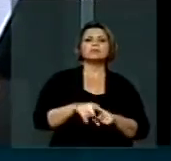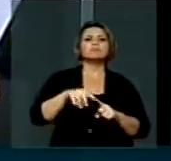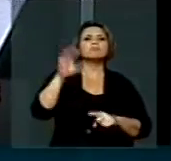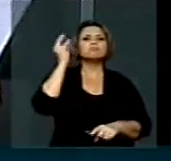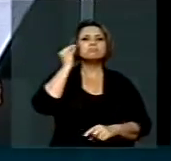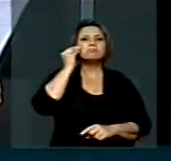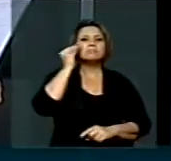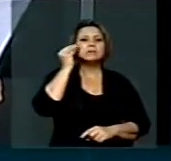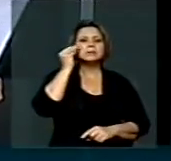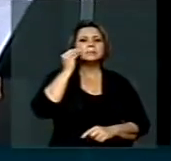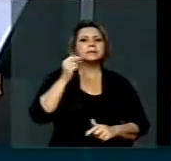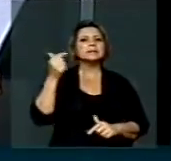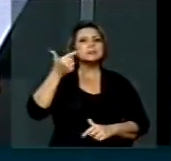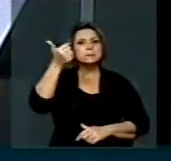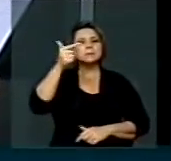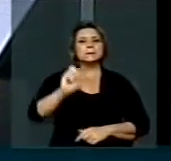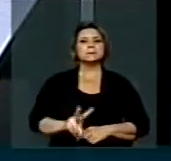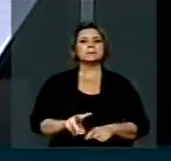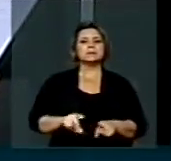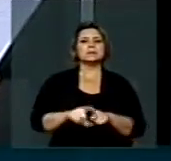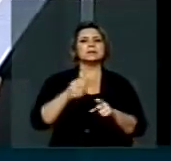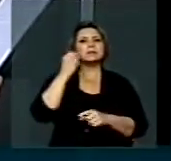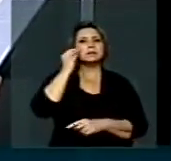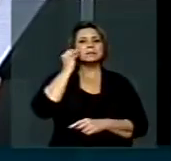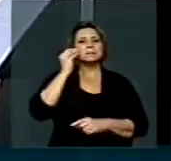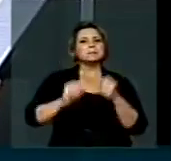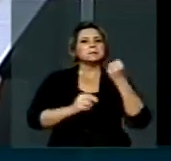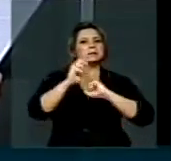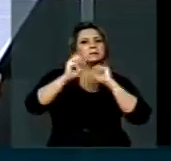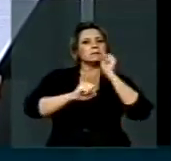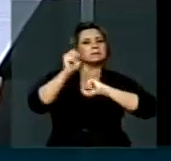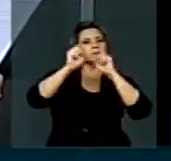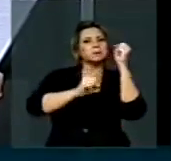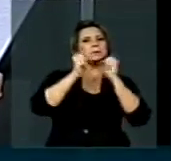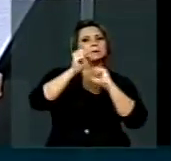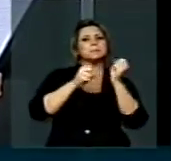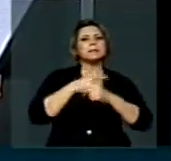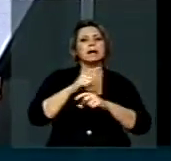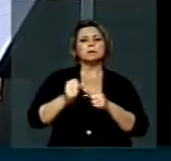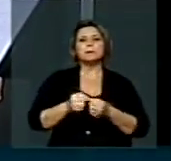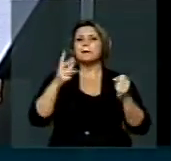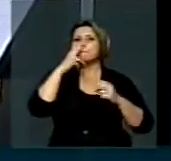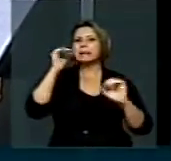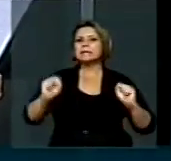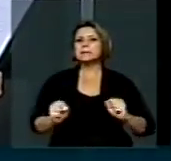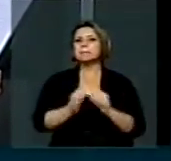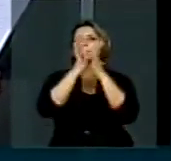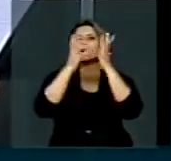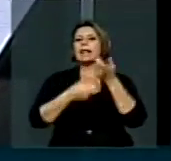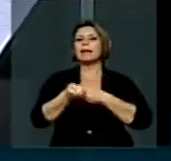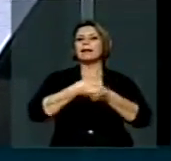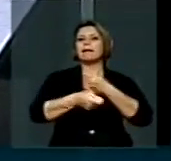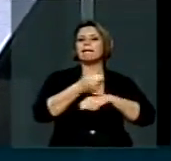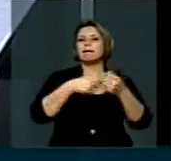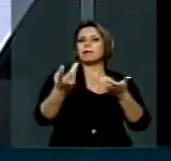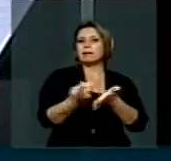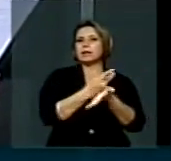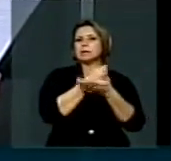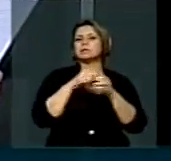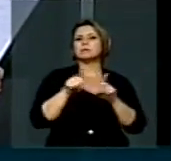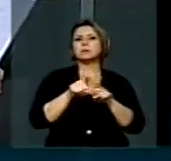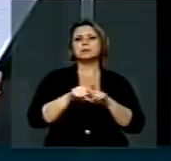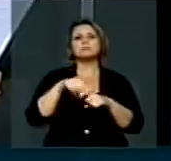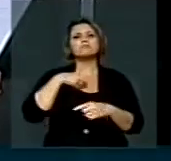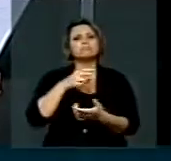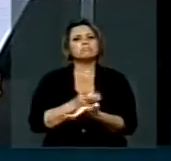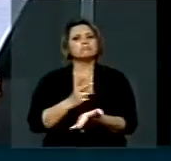a segunda oportunidade de industrialização, ou seja, um verdadeiro milagre econômico, e que ocorre, e que